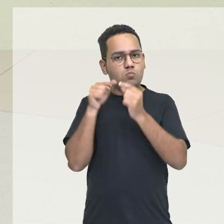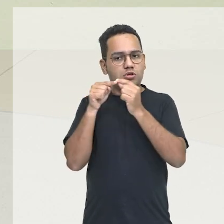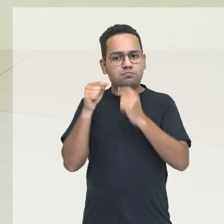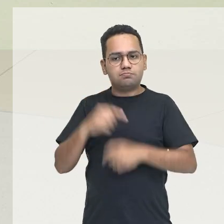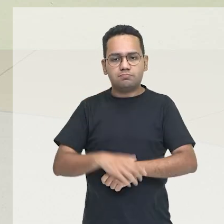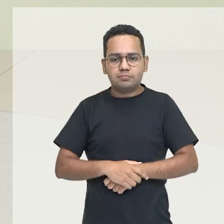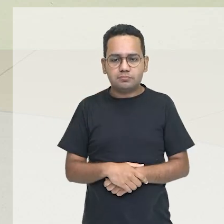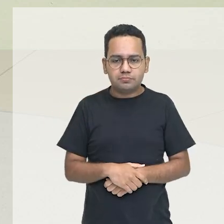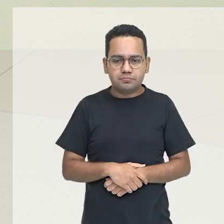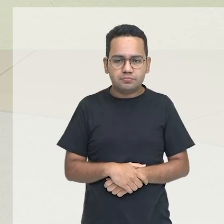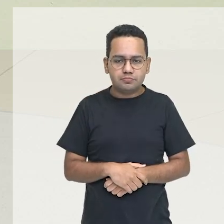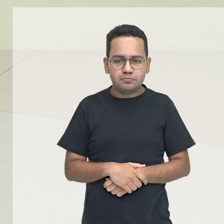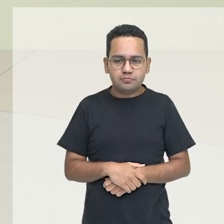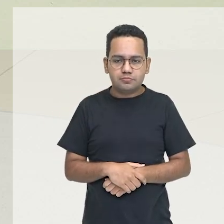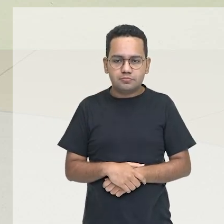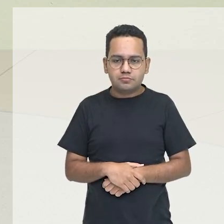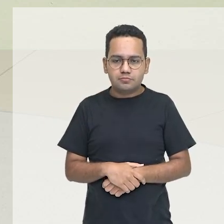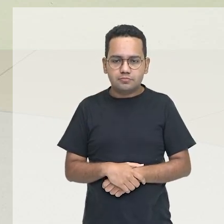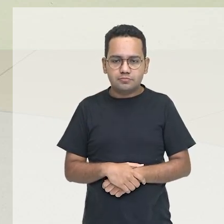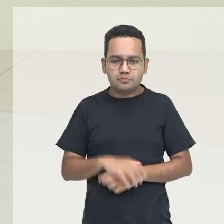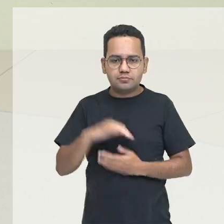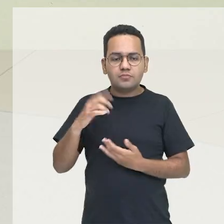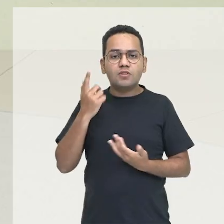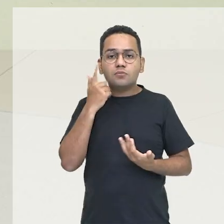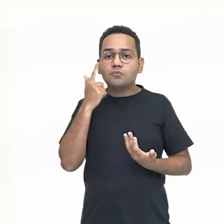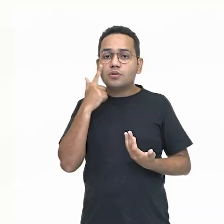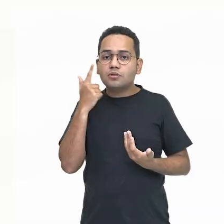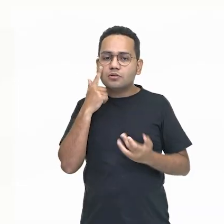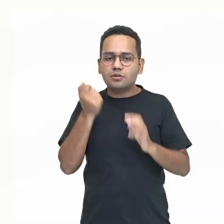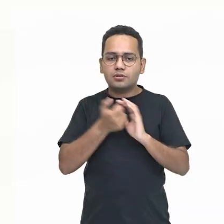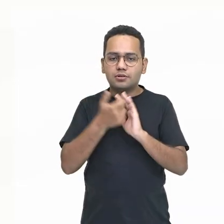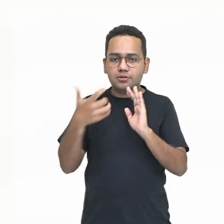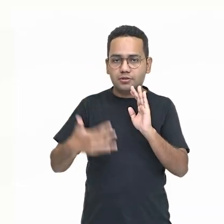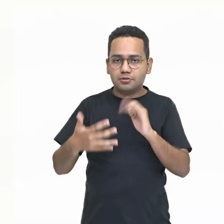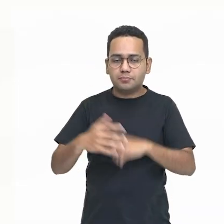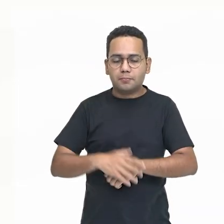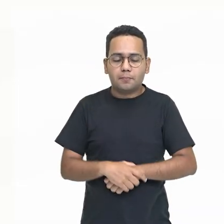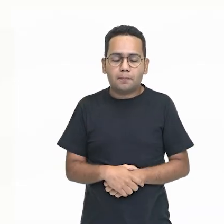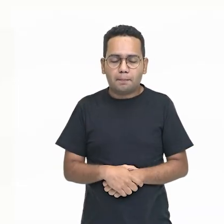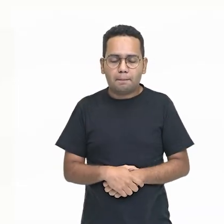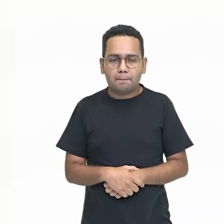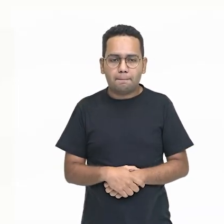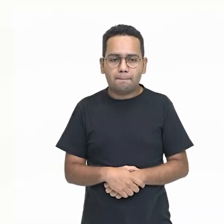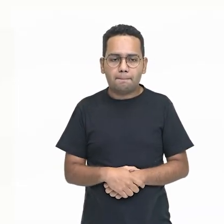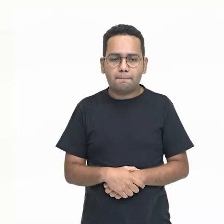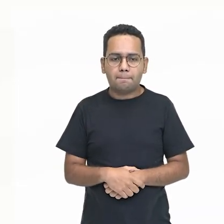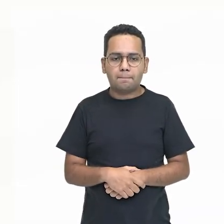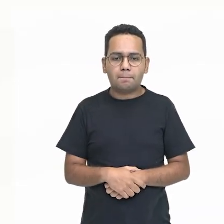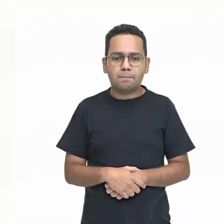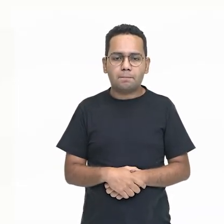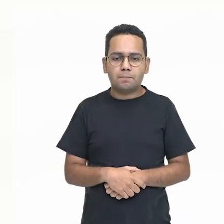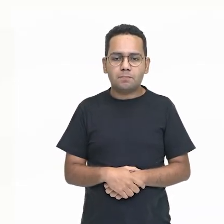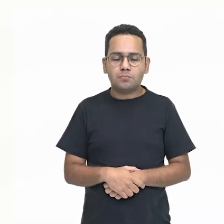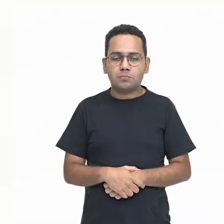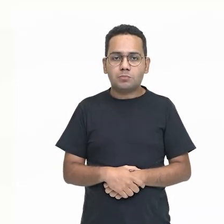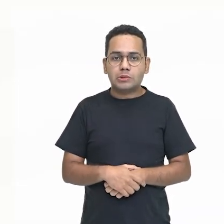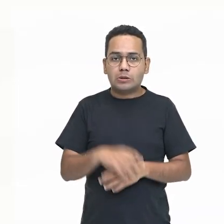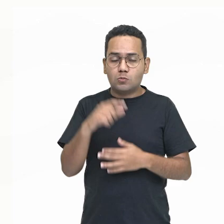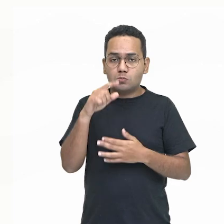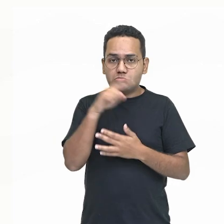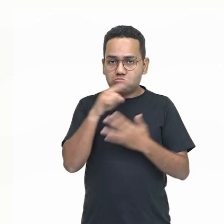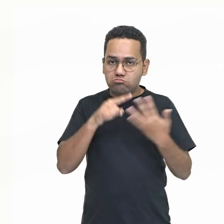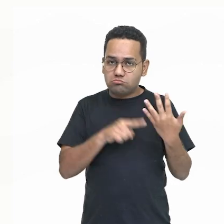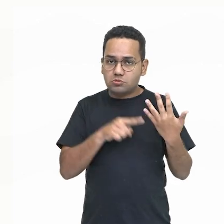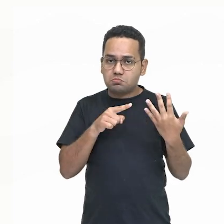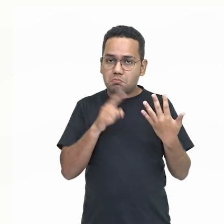quais são as características da energia solar? Vejam, as principais